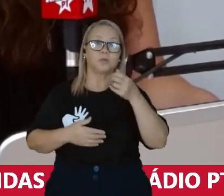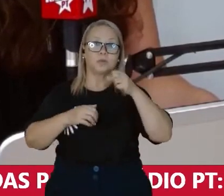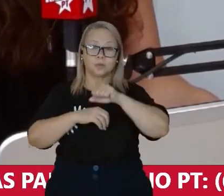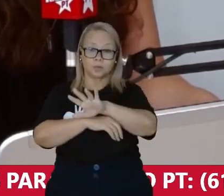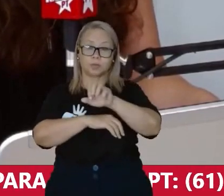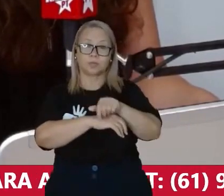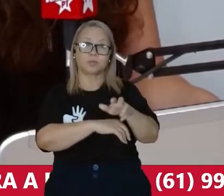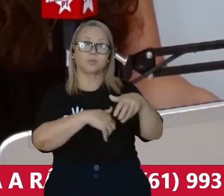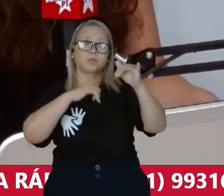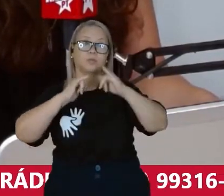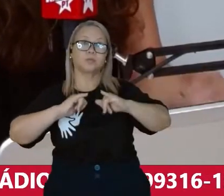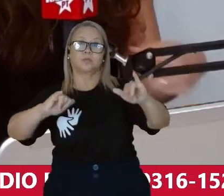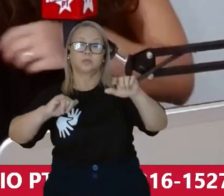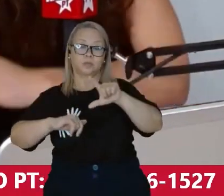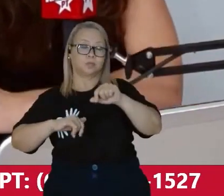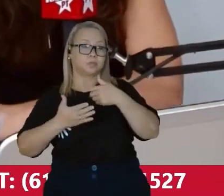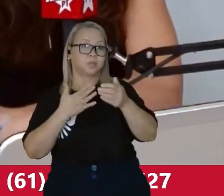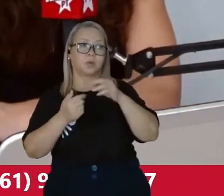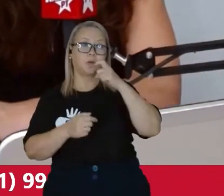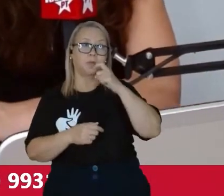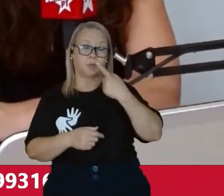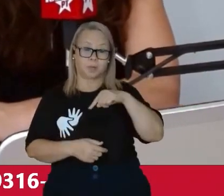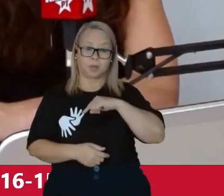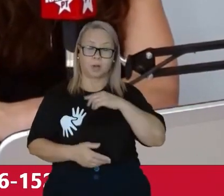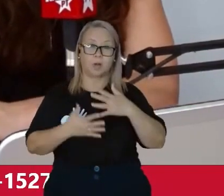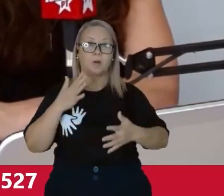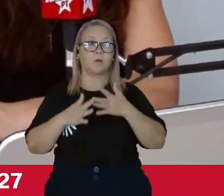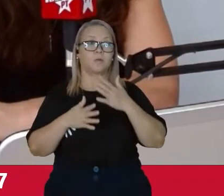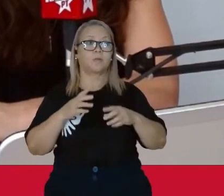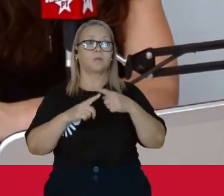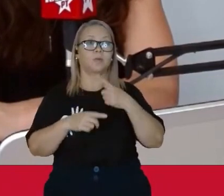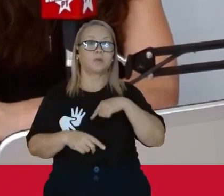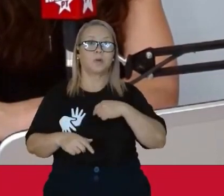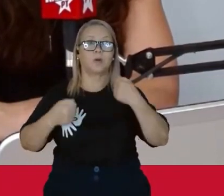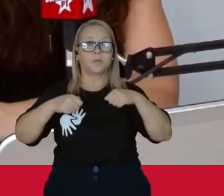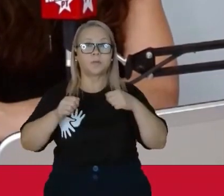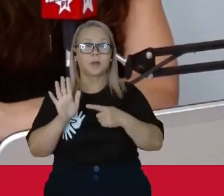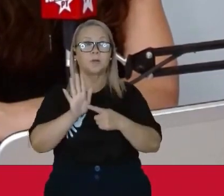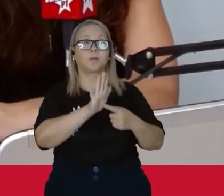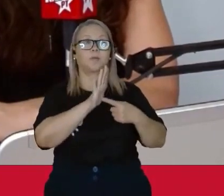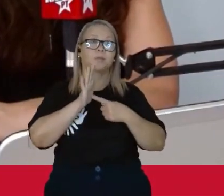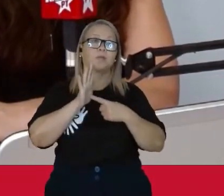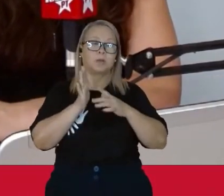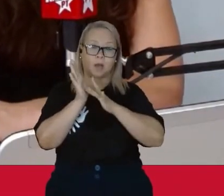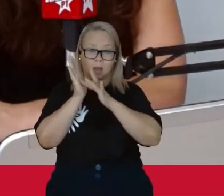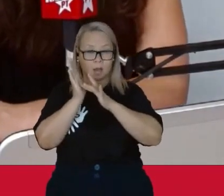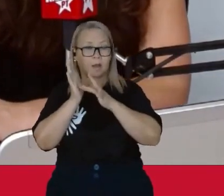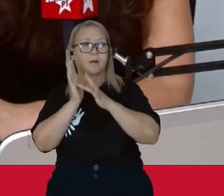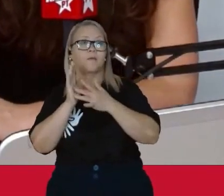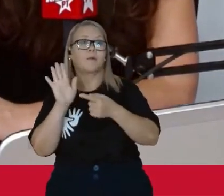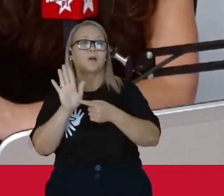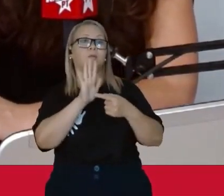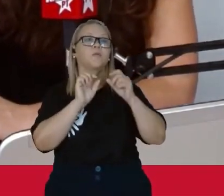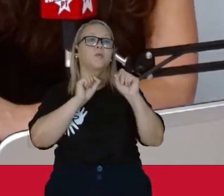e pronto, vai ser essa aqui hoje. Para a gente é complicado porque a gente precisa mostrar que aquilo ali é falso e mostrar ali o que é